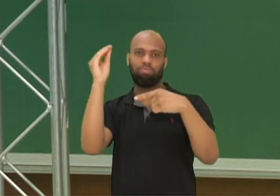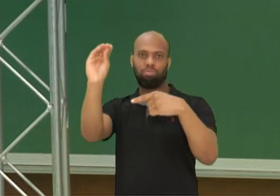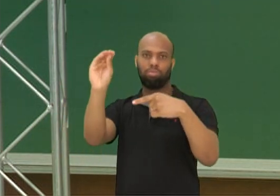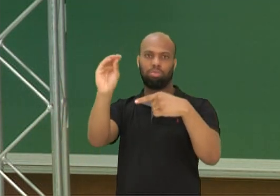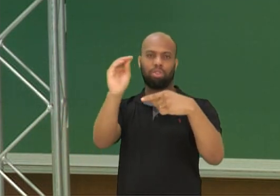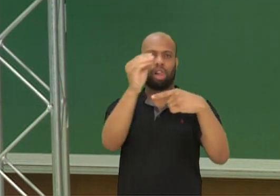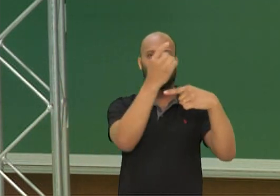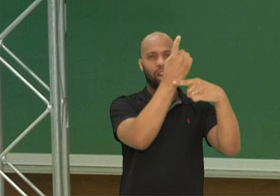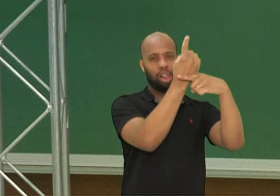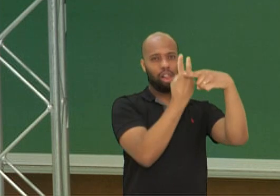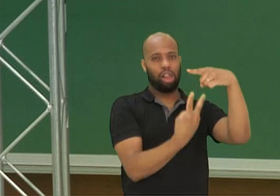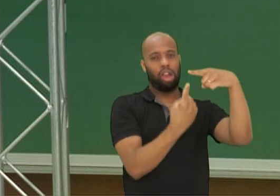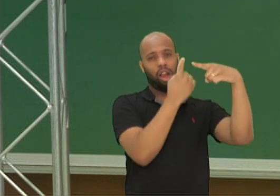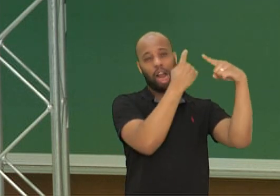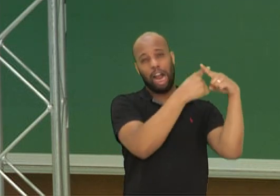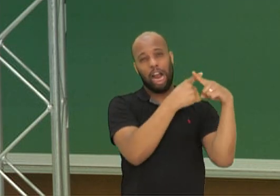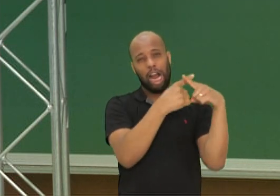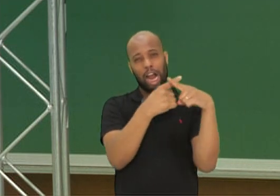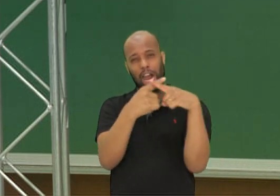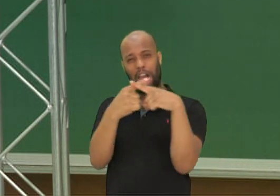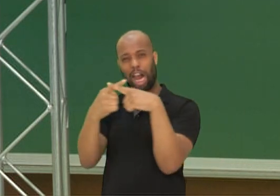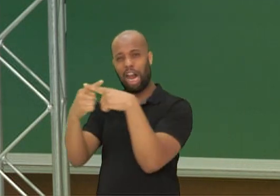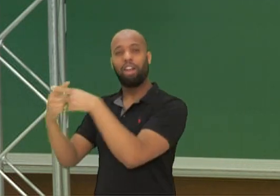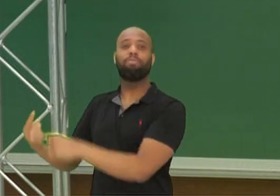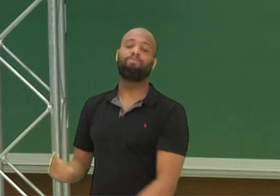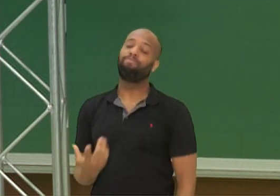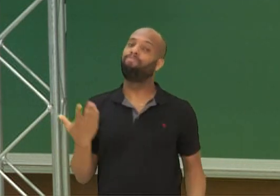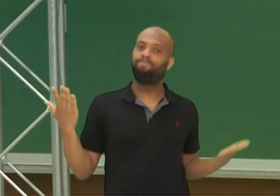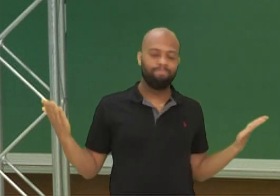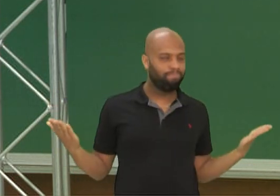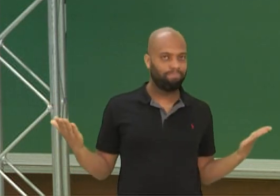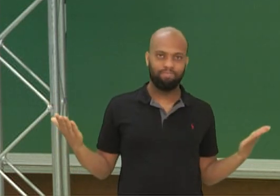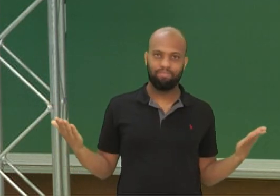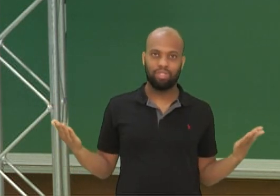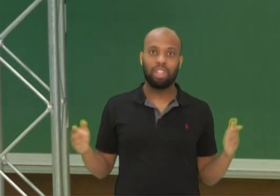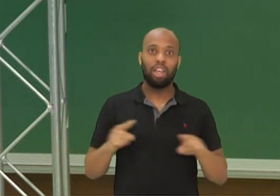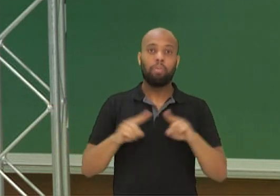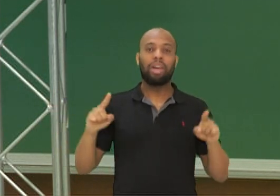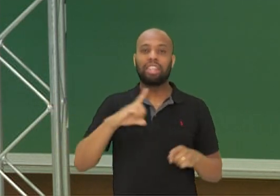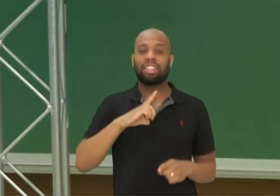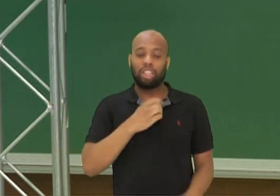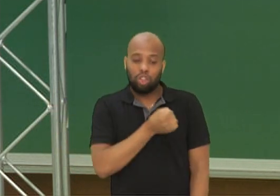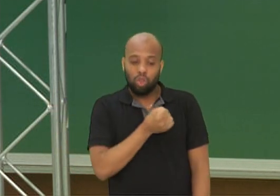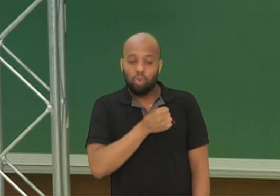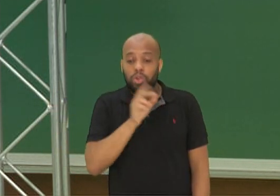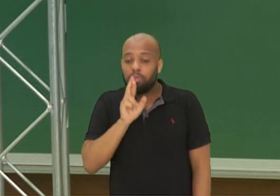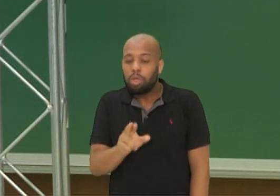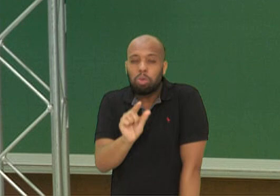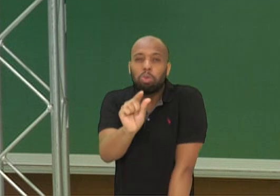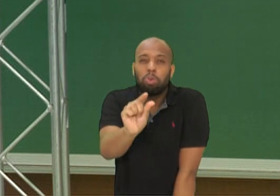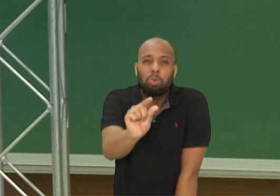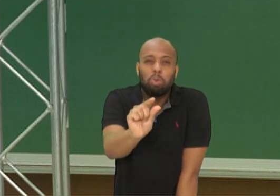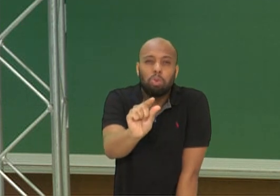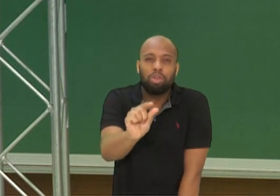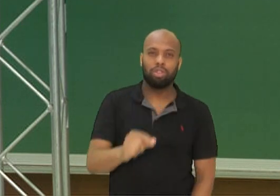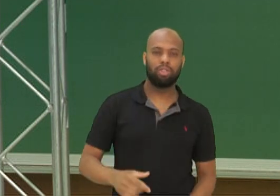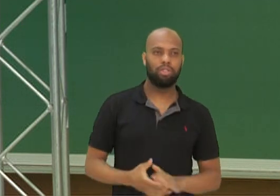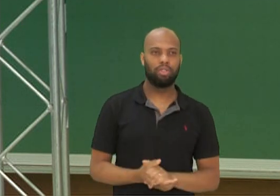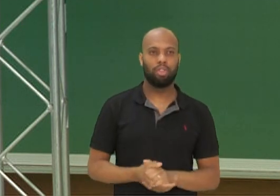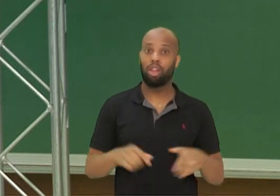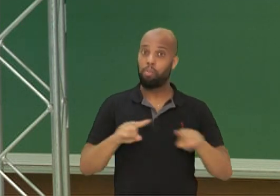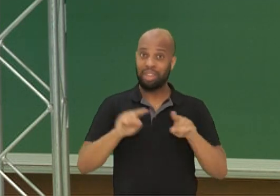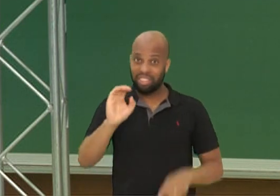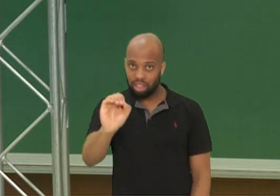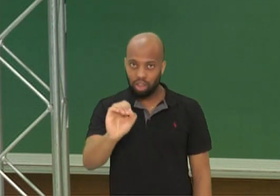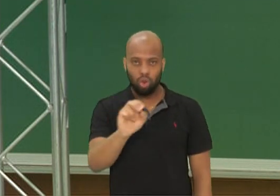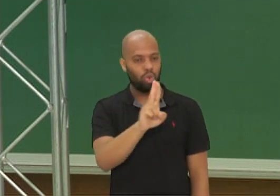meio vezes meio vezes, pensa, 1 milhão de vezes a base se multiplicando, vai dar um valor muito pequeno, mas muito pequeno mesmo, mas nunca